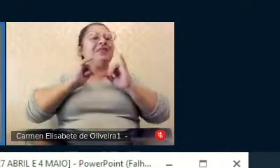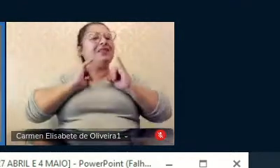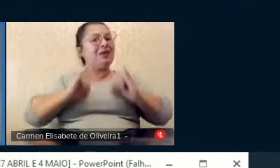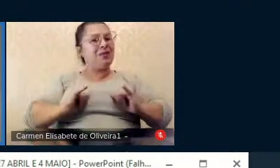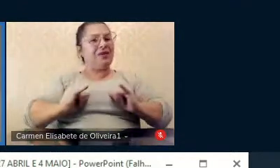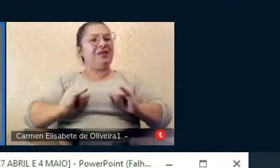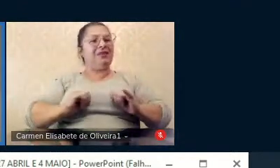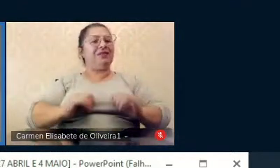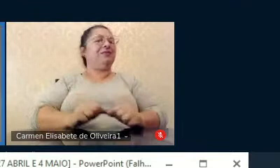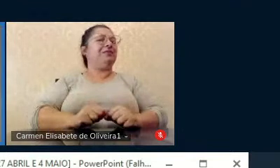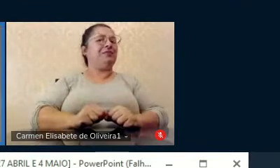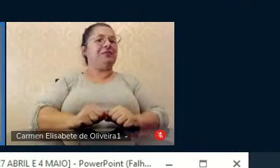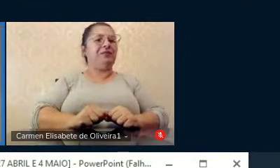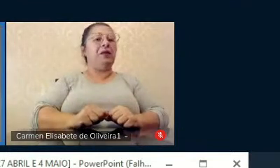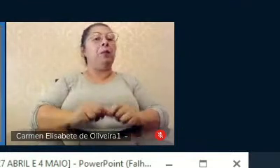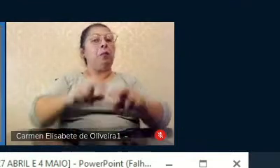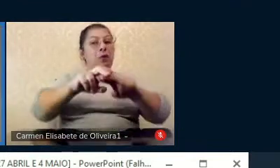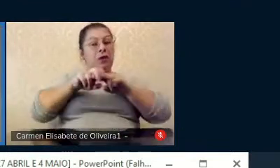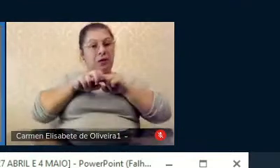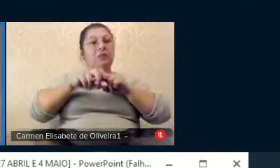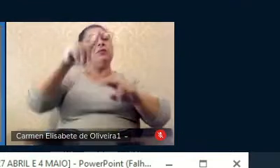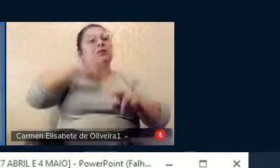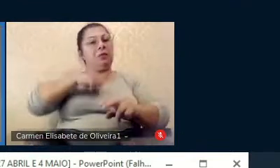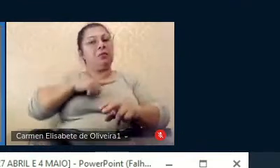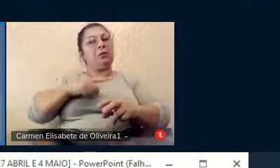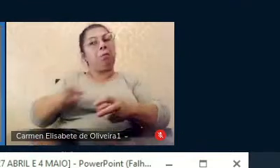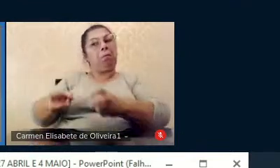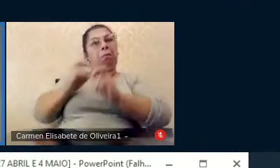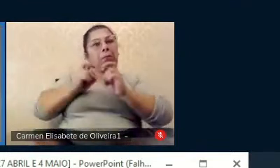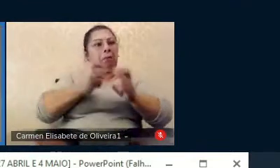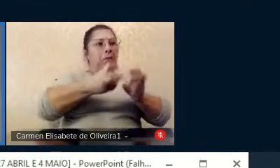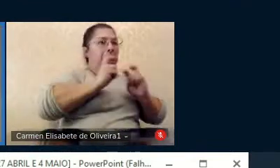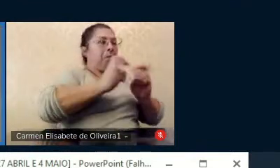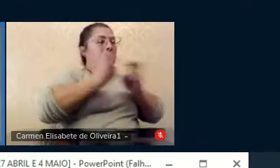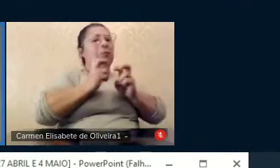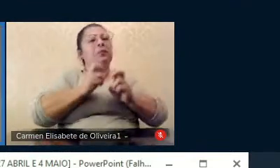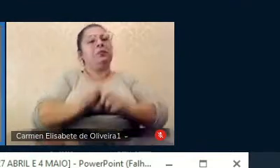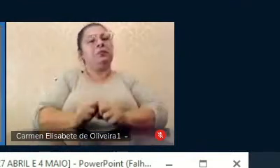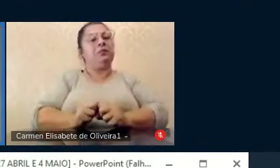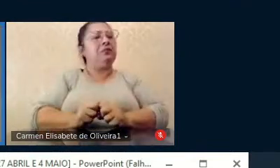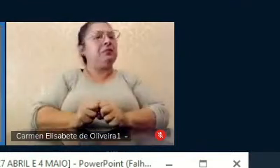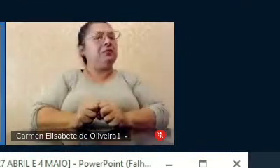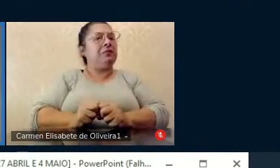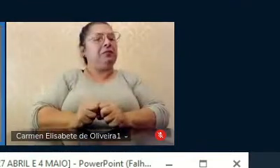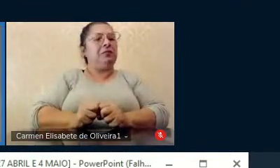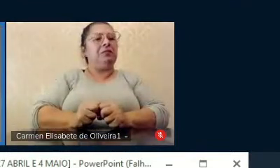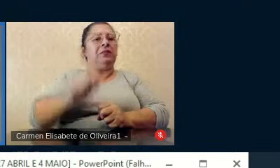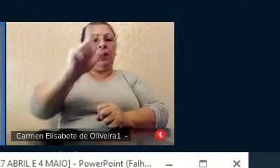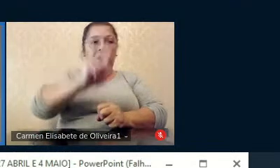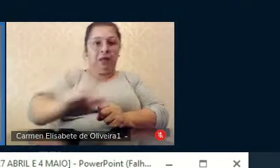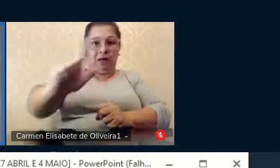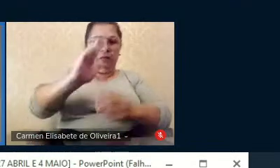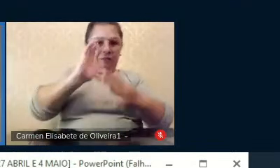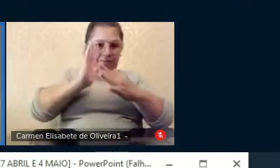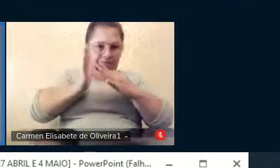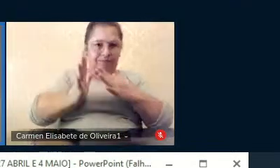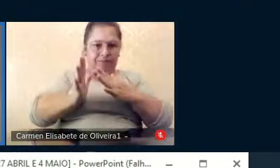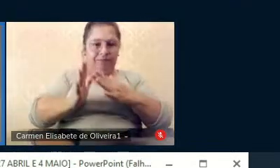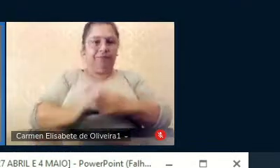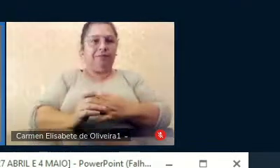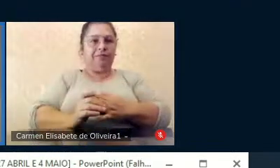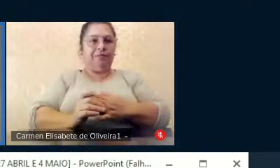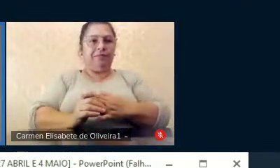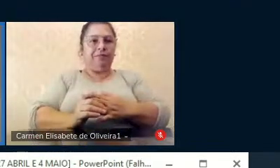ela está cativando, principalmente eu falo na literatura em Libras, ela